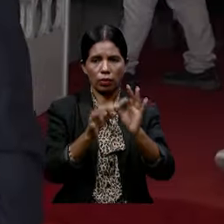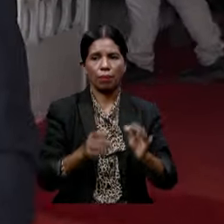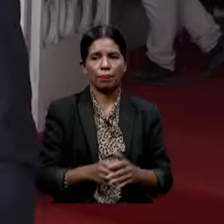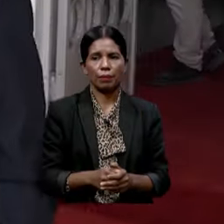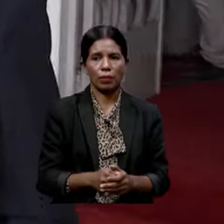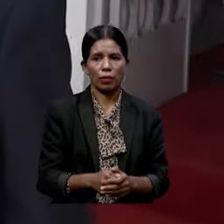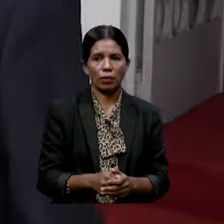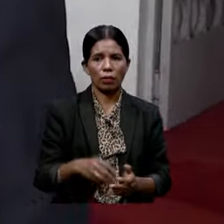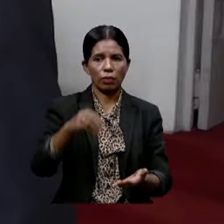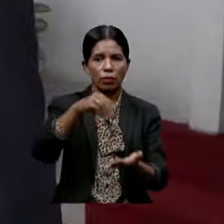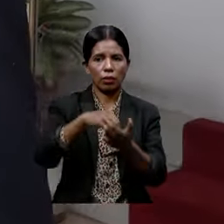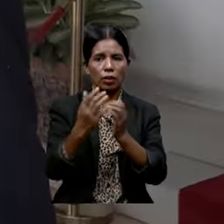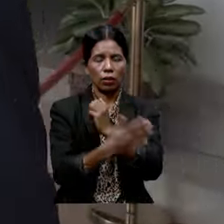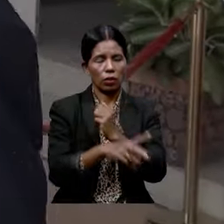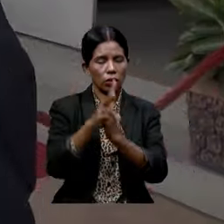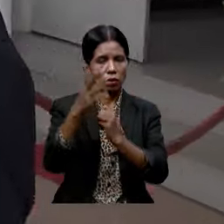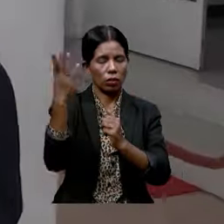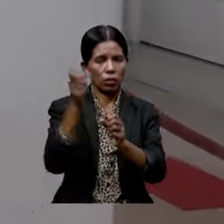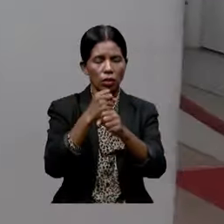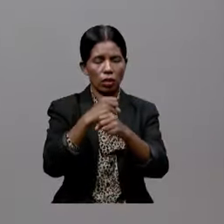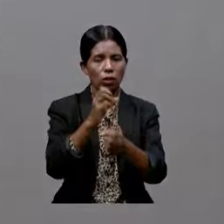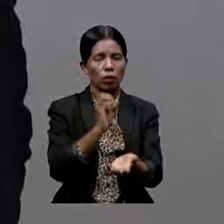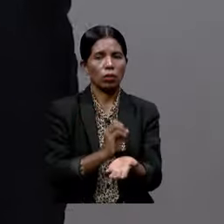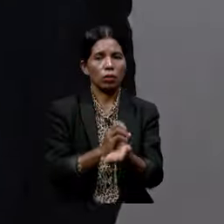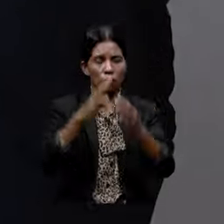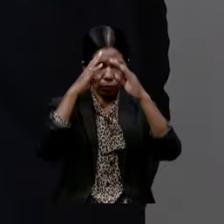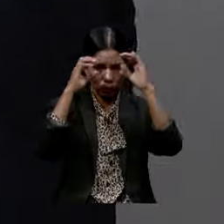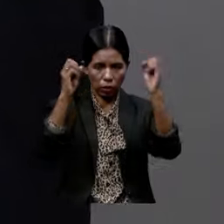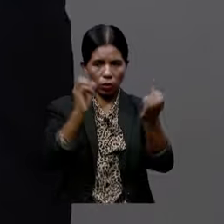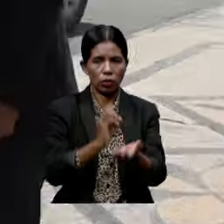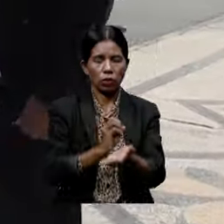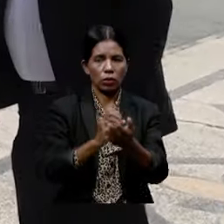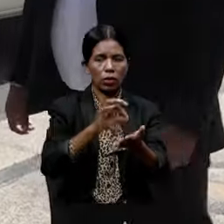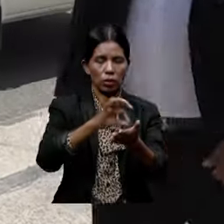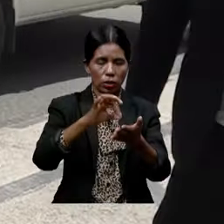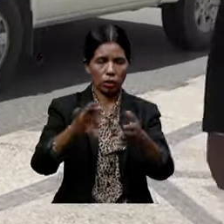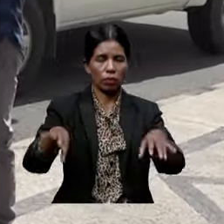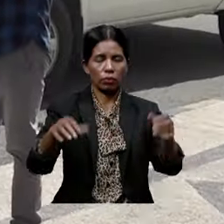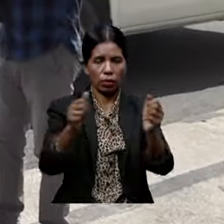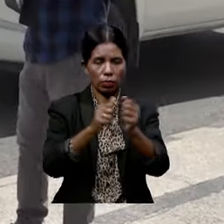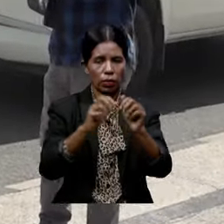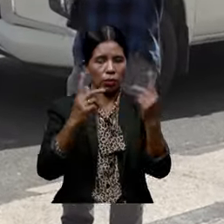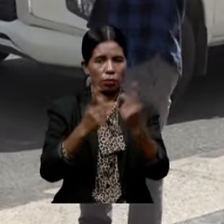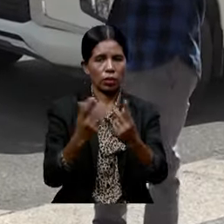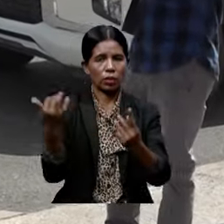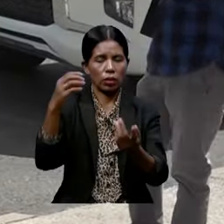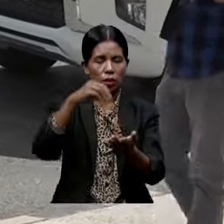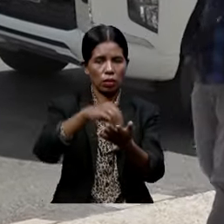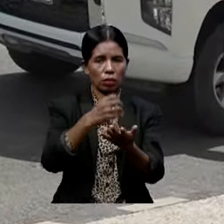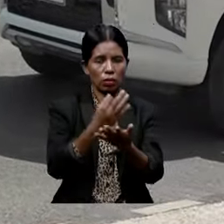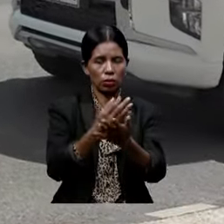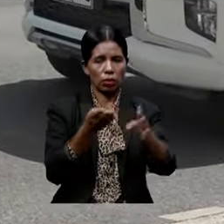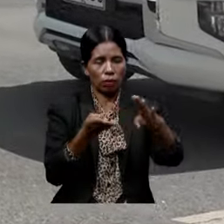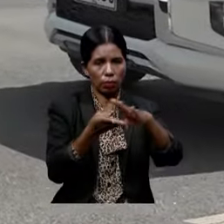Investimento nebe nação rua Tuhalo e Oekusi, presidente e autoridade Raiwa, se assina contrato na companhia Sira Tauluk Osamba